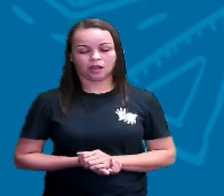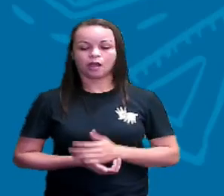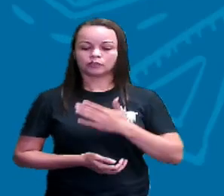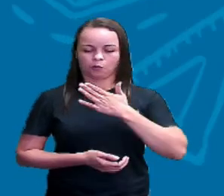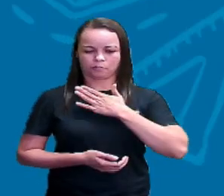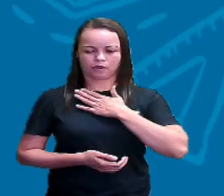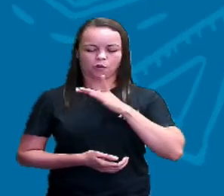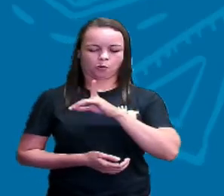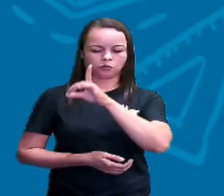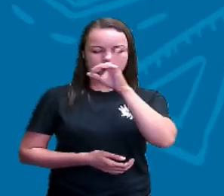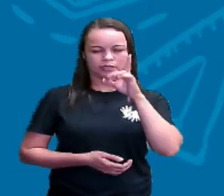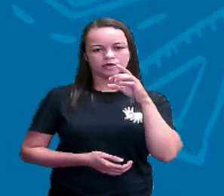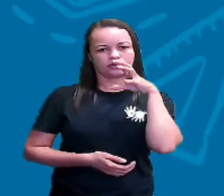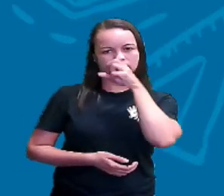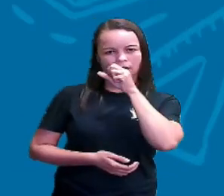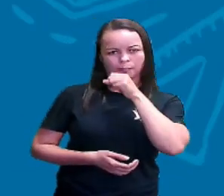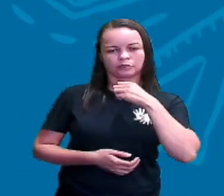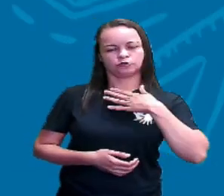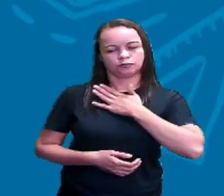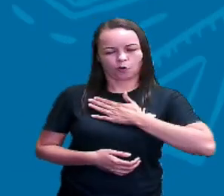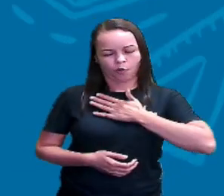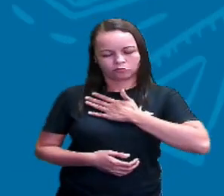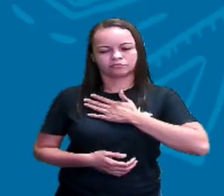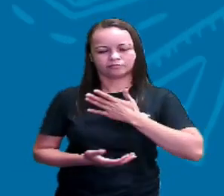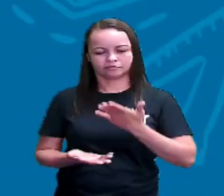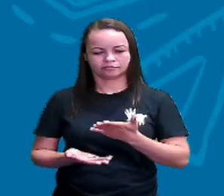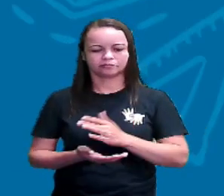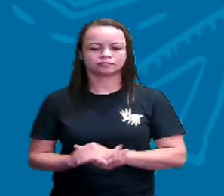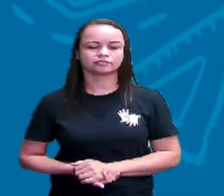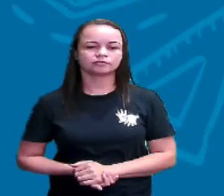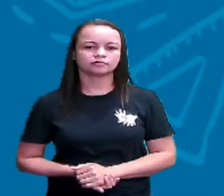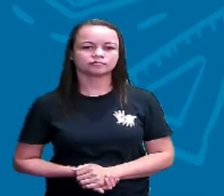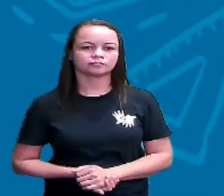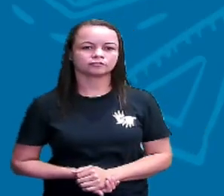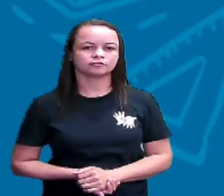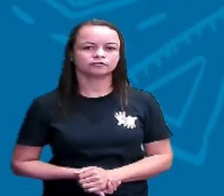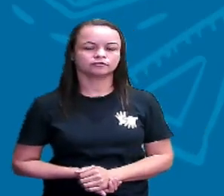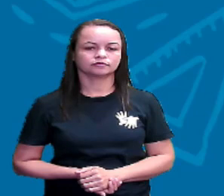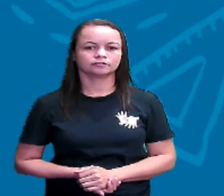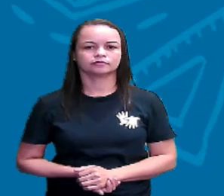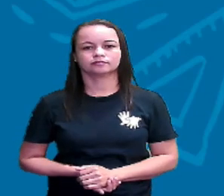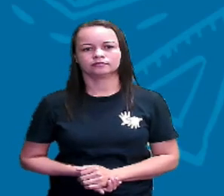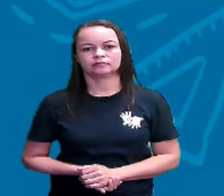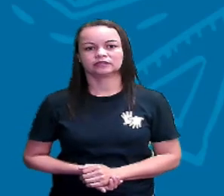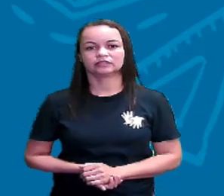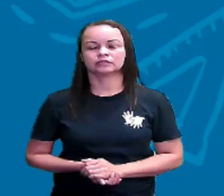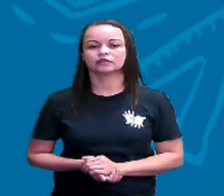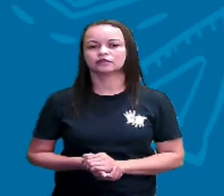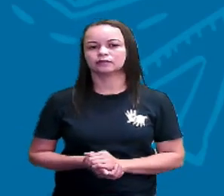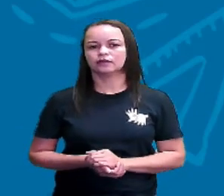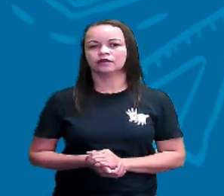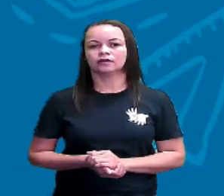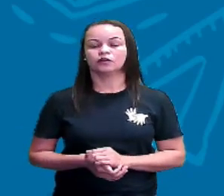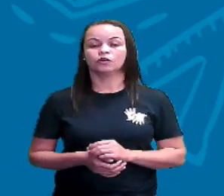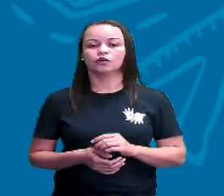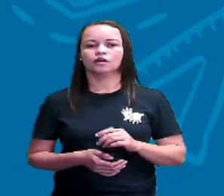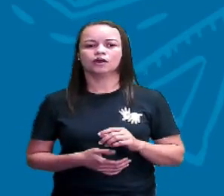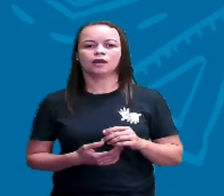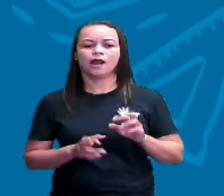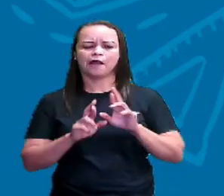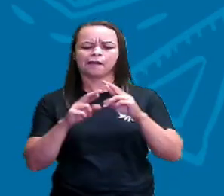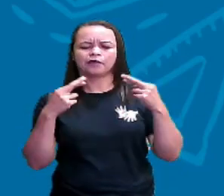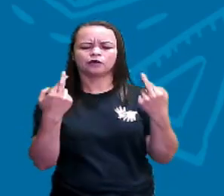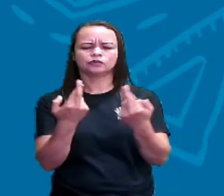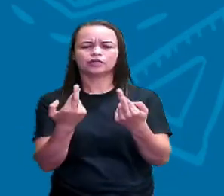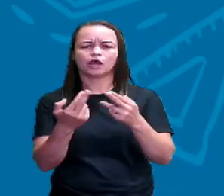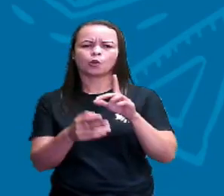semana favorito é o sábado, certo? Que dia é a reunião? Que dia é a reunião? E